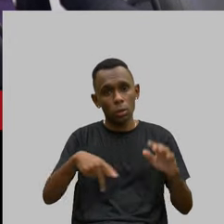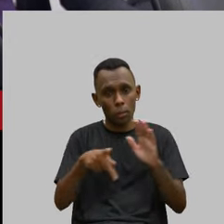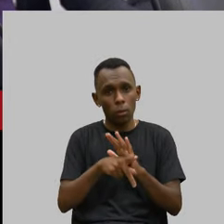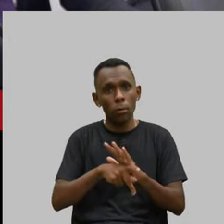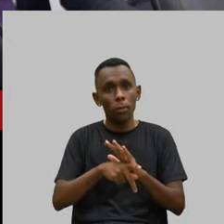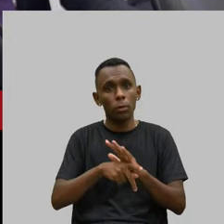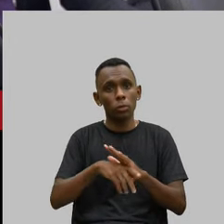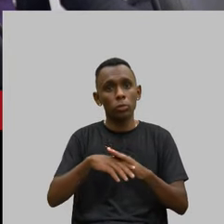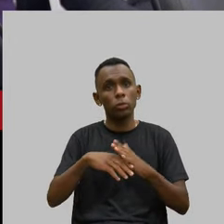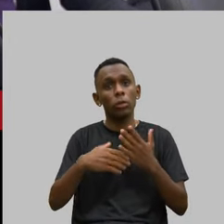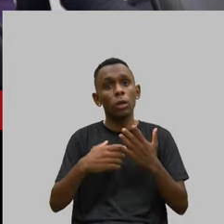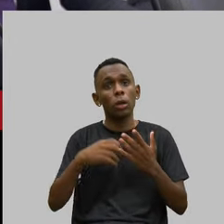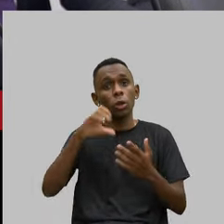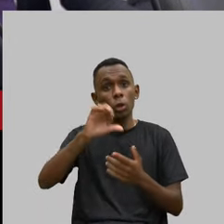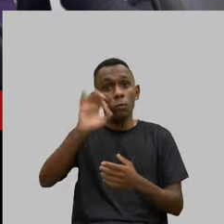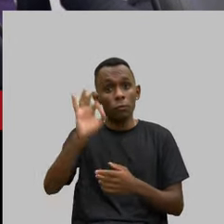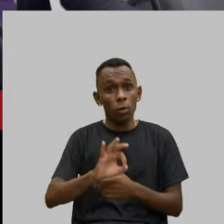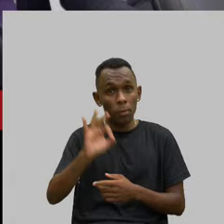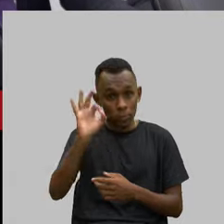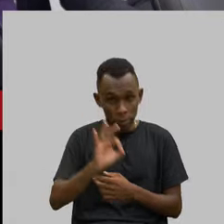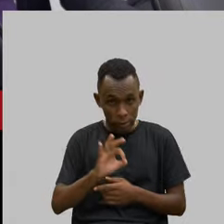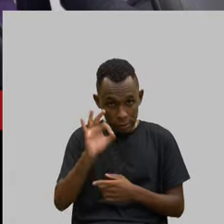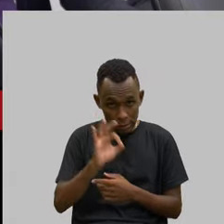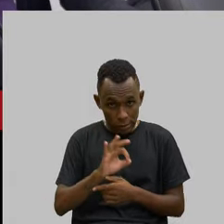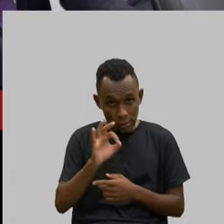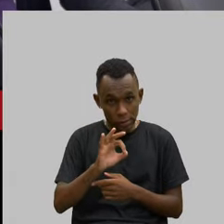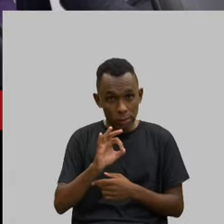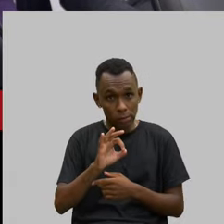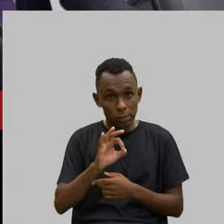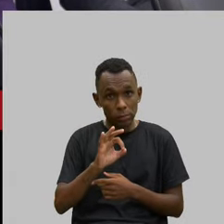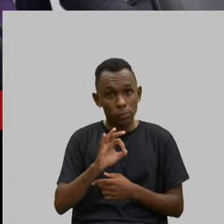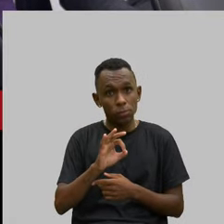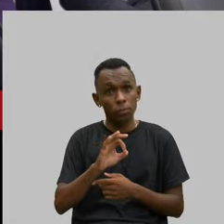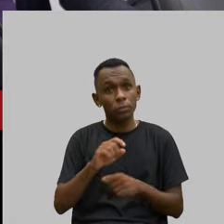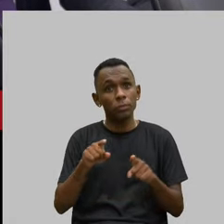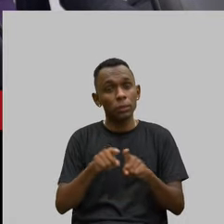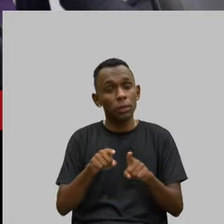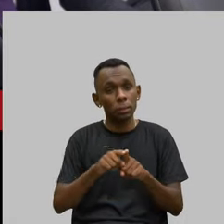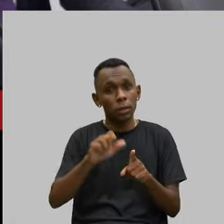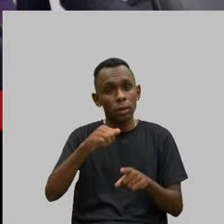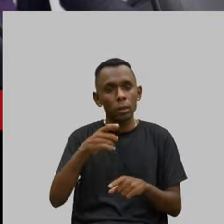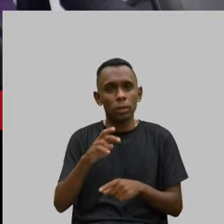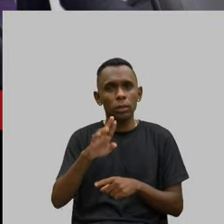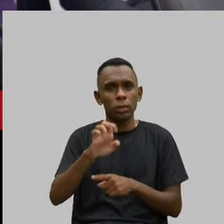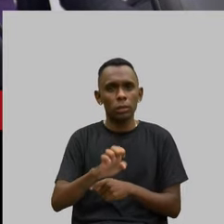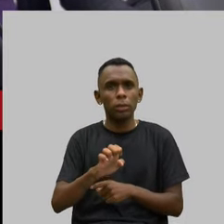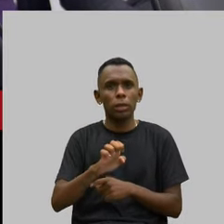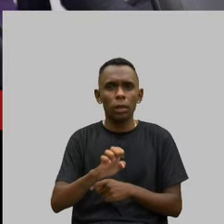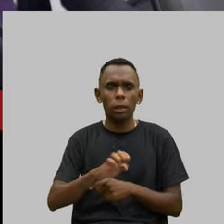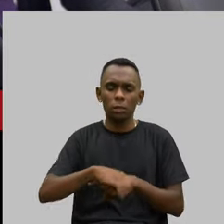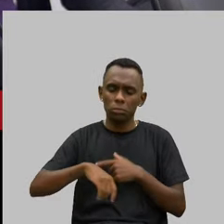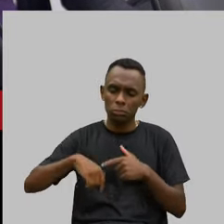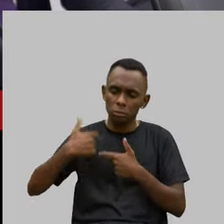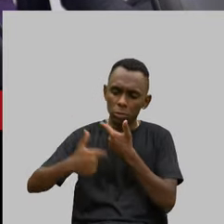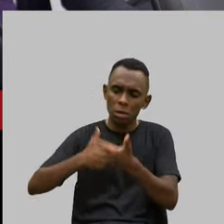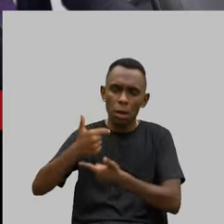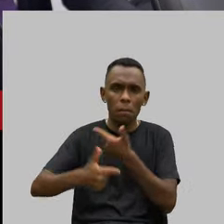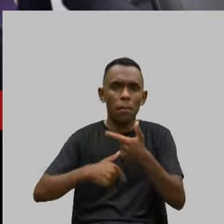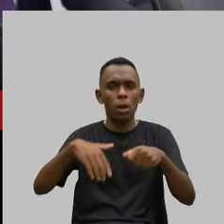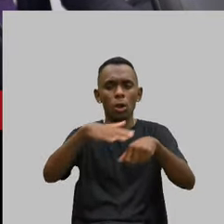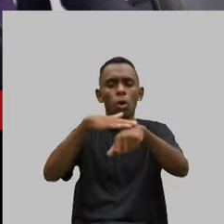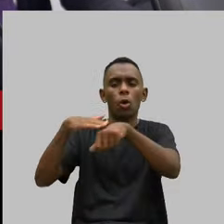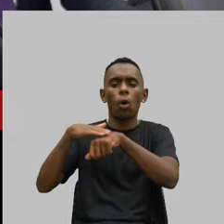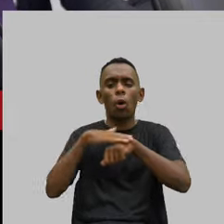99% de qualquer plano de saúde em média e o André dos anos um funcionário de carreira que conversa com as